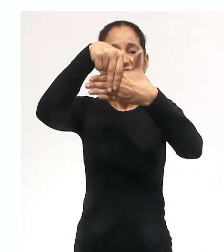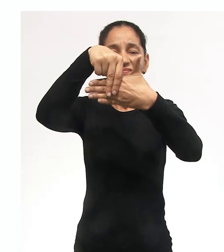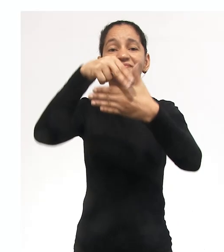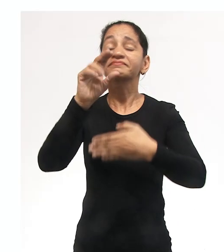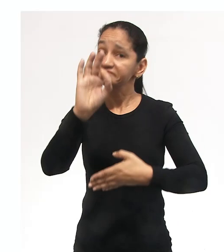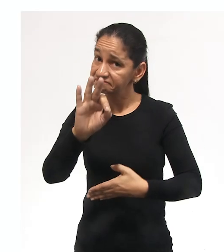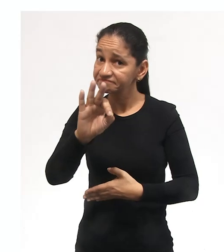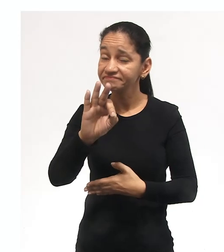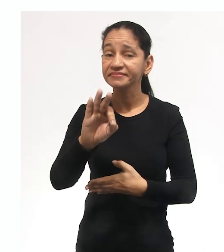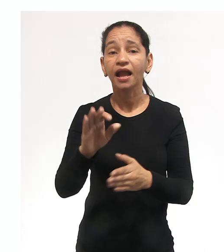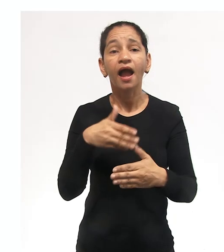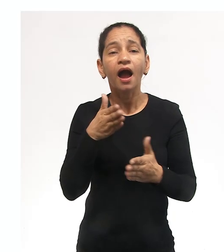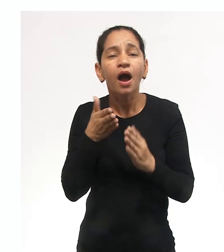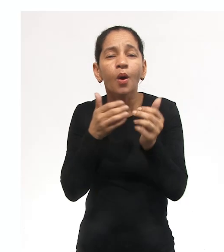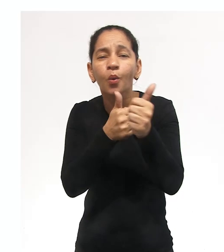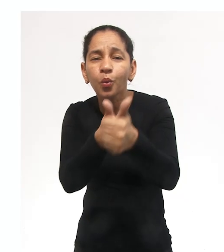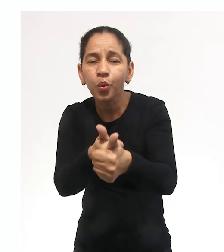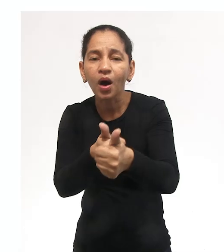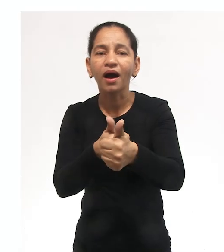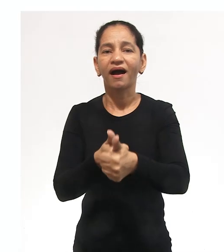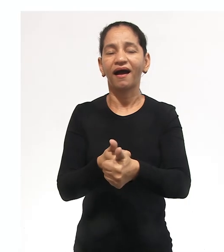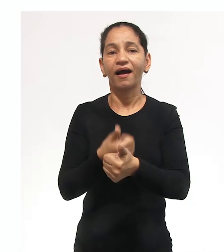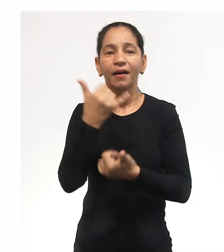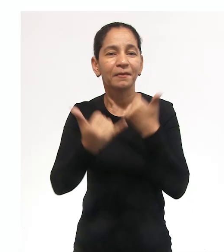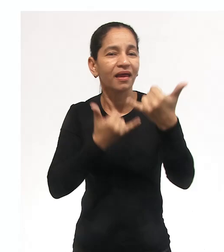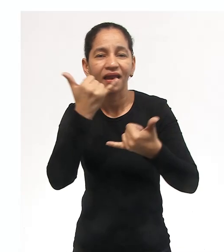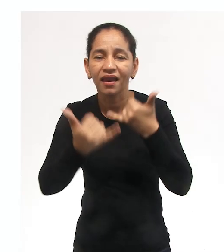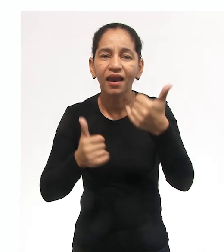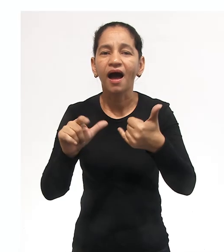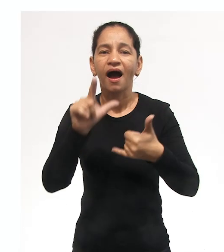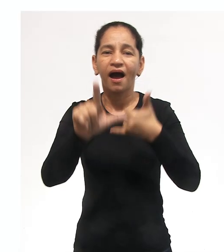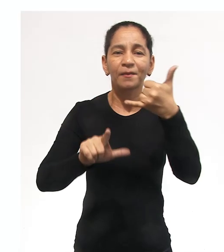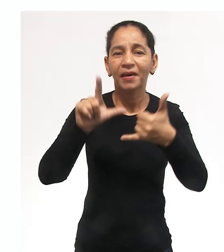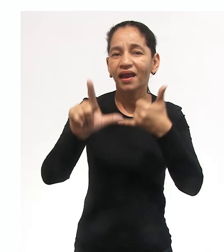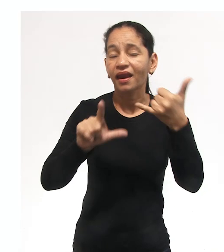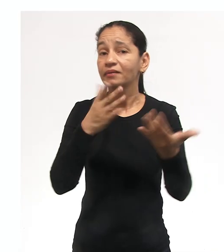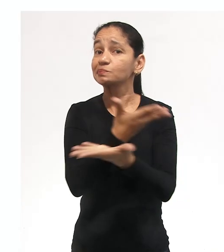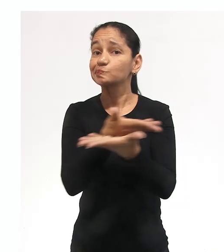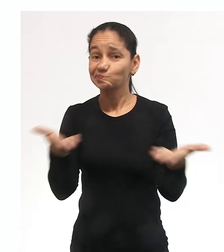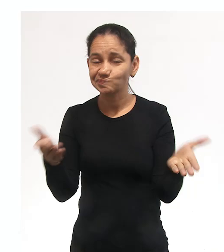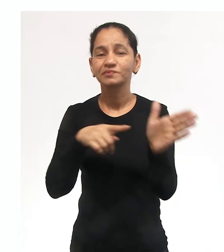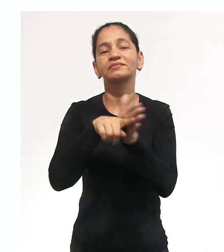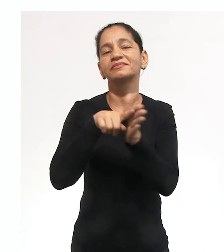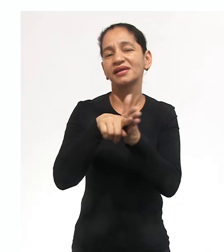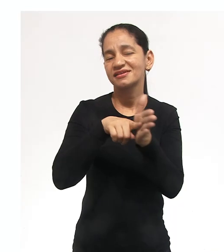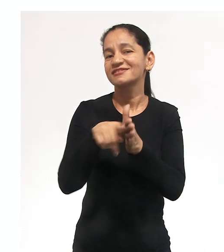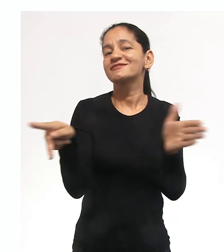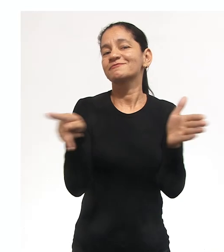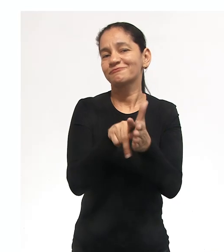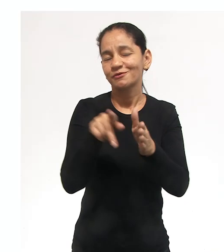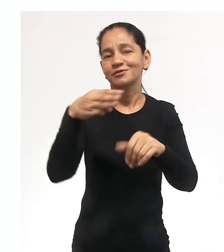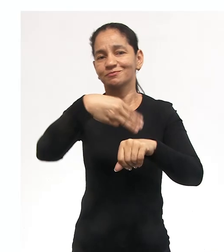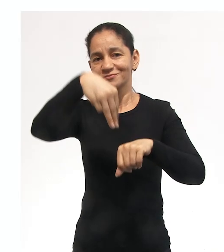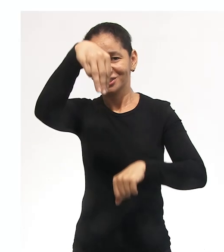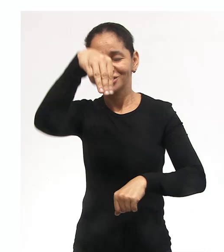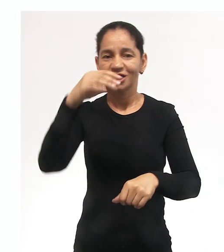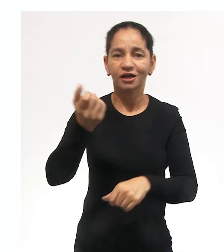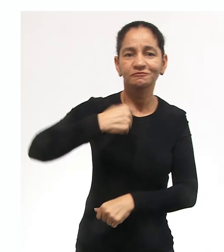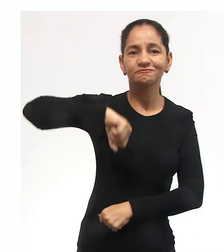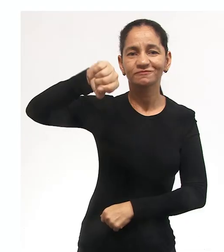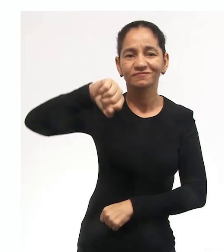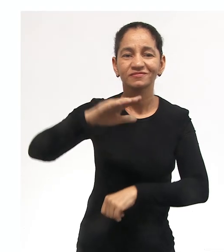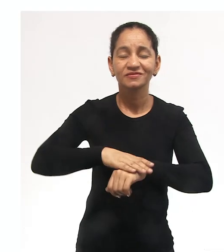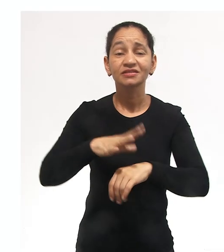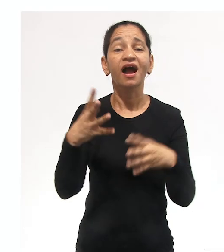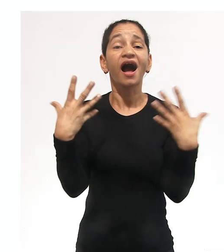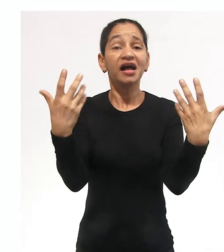Oral, caminhos lúdicos para ampliar o mundo da leitura. Foi uma pesquisa de mestrado que ela realizou e